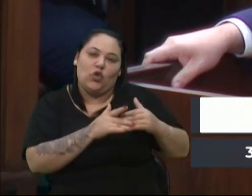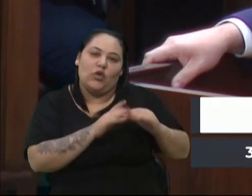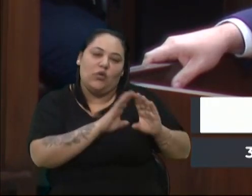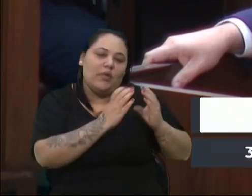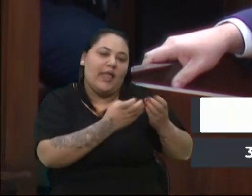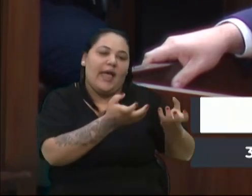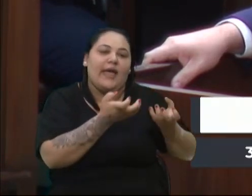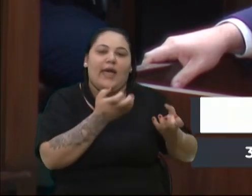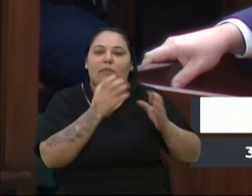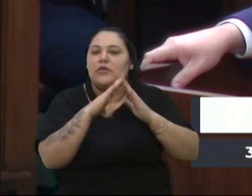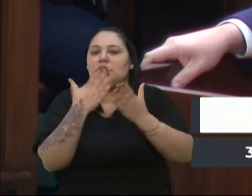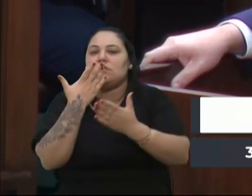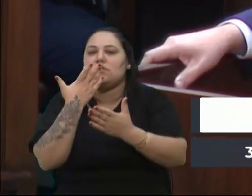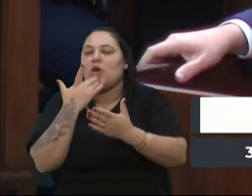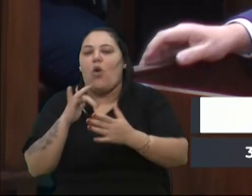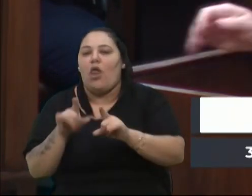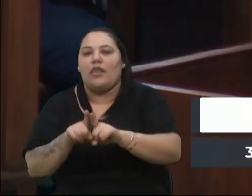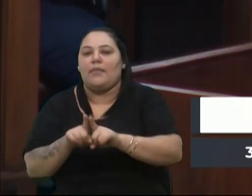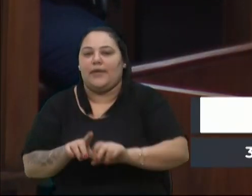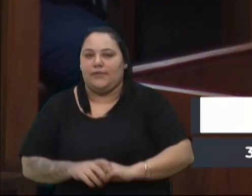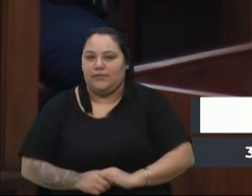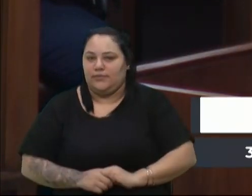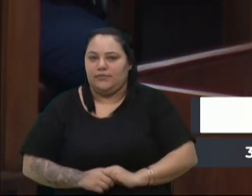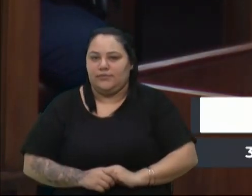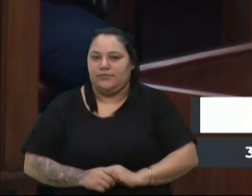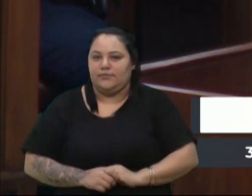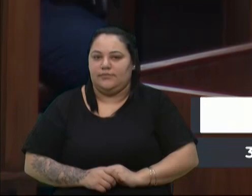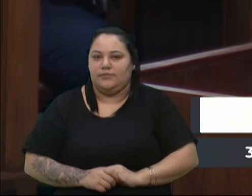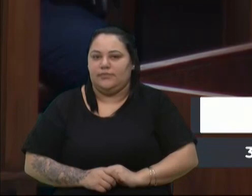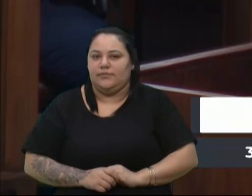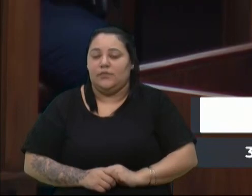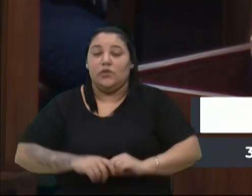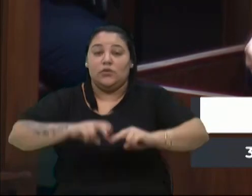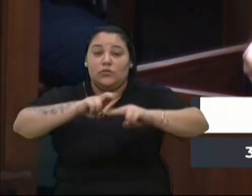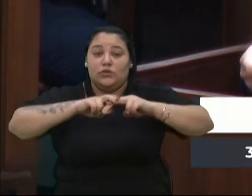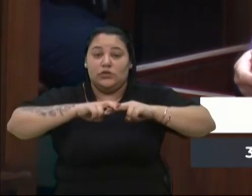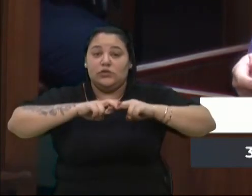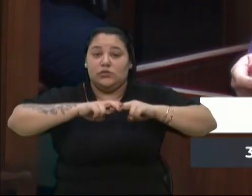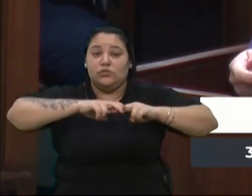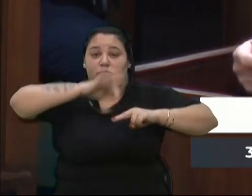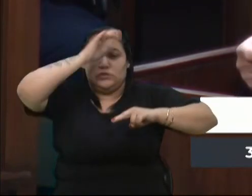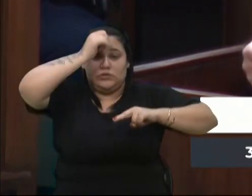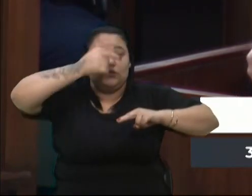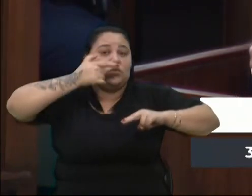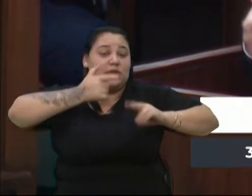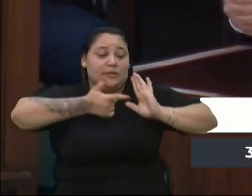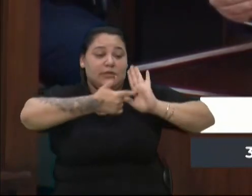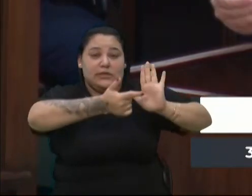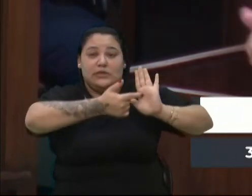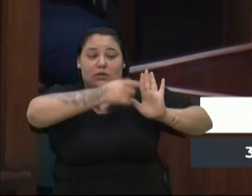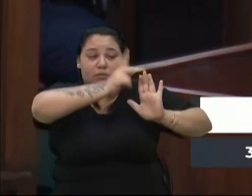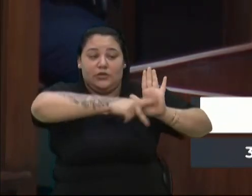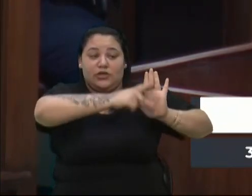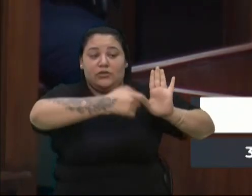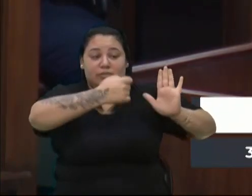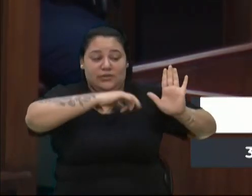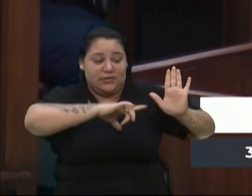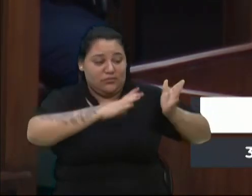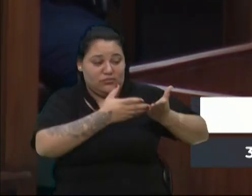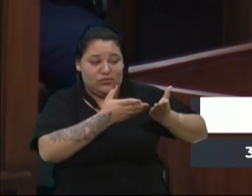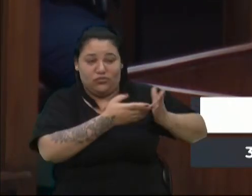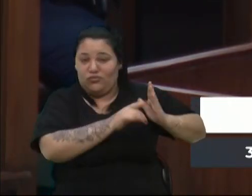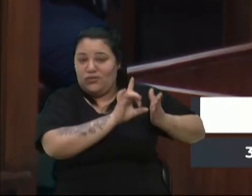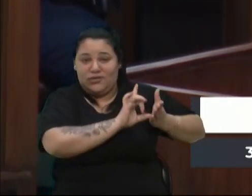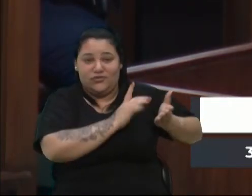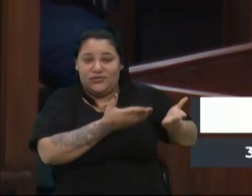escola? Contudo, para o município apresentar esse tipo de projeto, ele tem que ter todo já um estudo feito, tem que